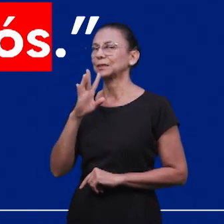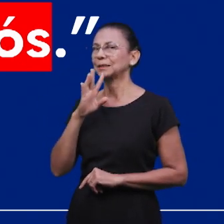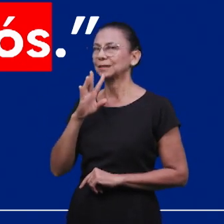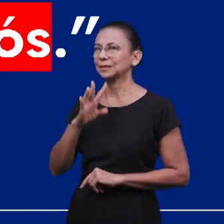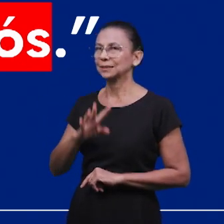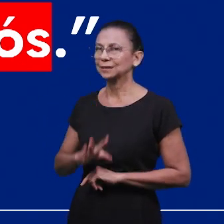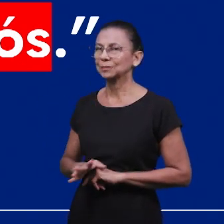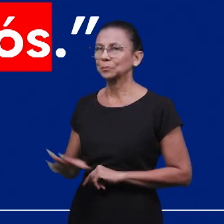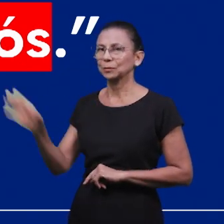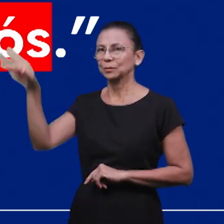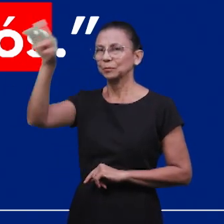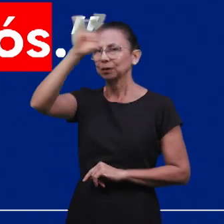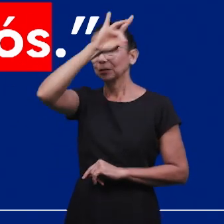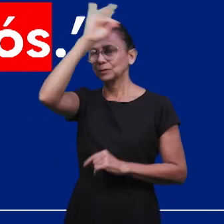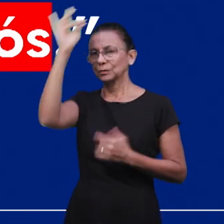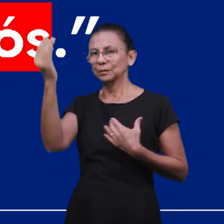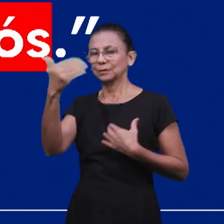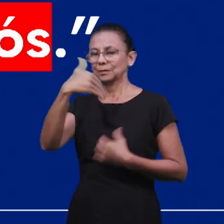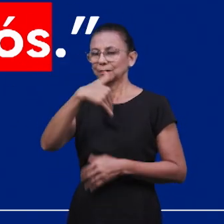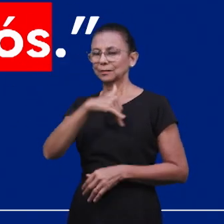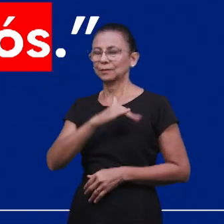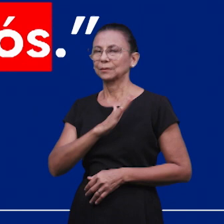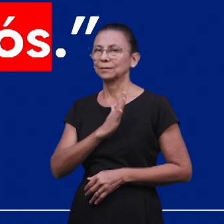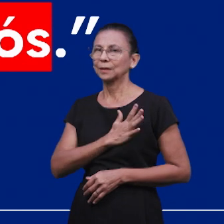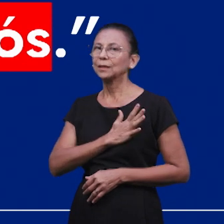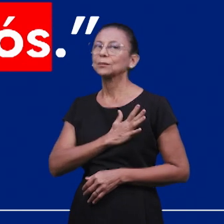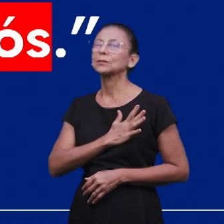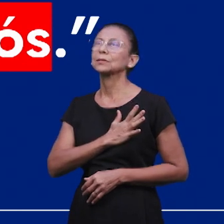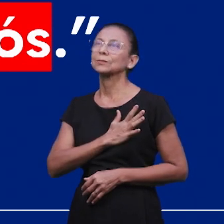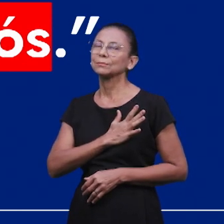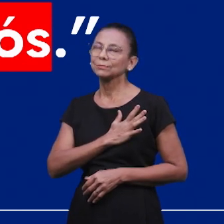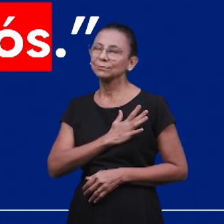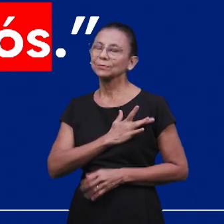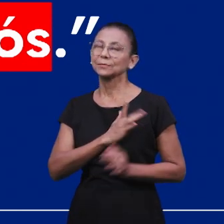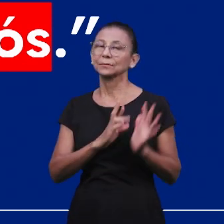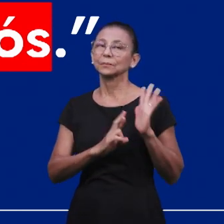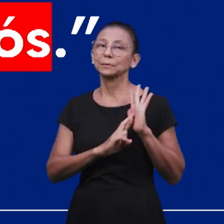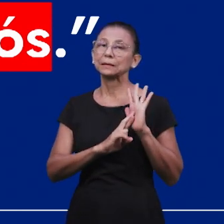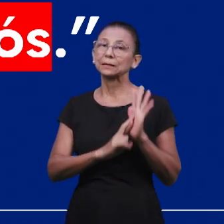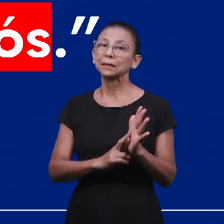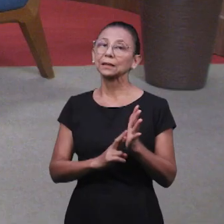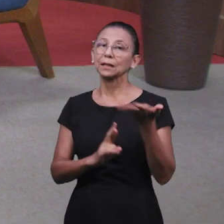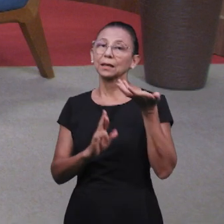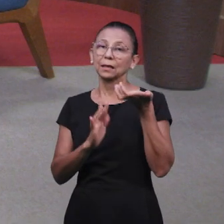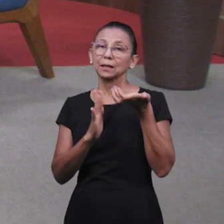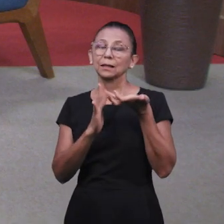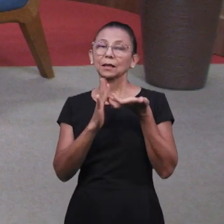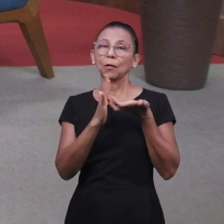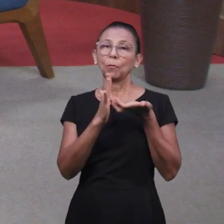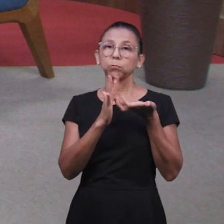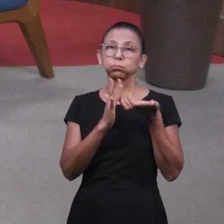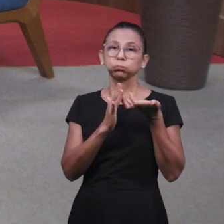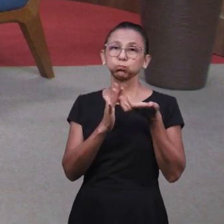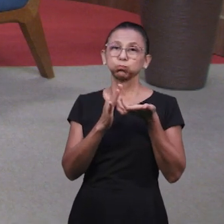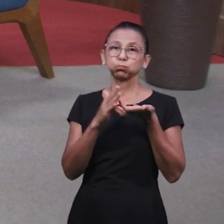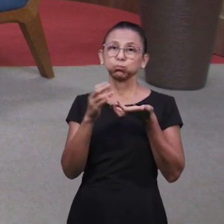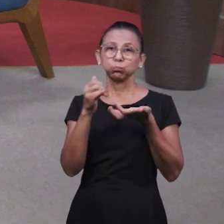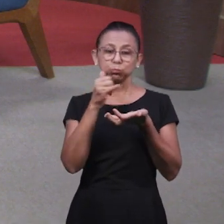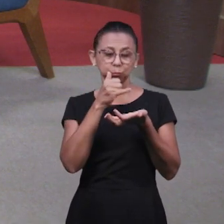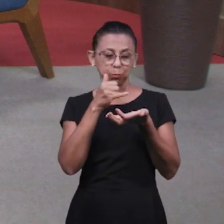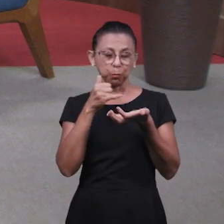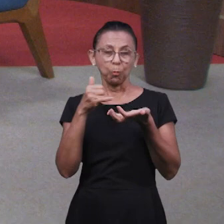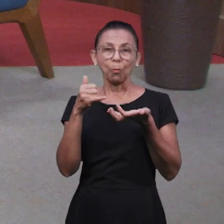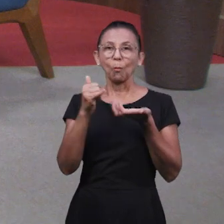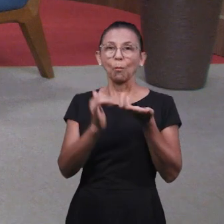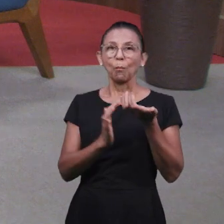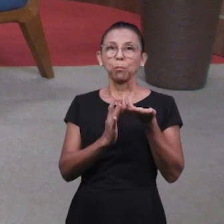porque habita convosco e estará em vós. É a candeia cheia, é o azeite. Exatamente. Então, o